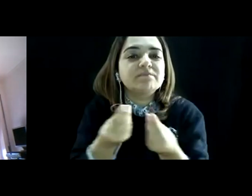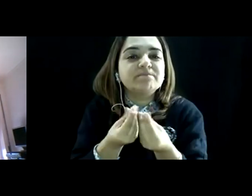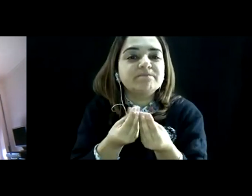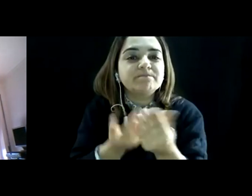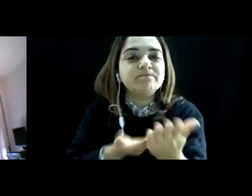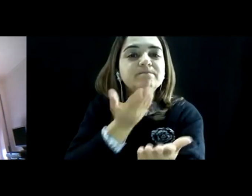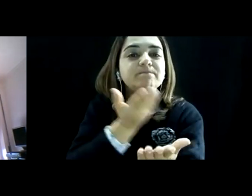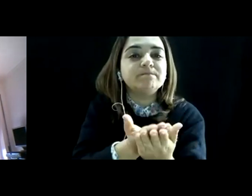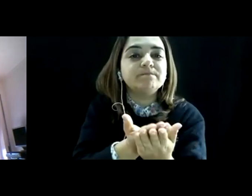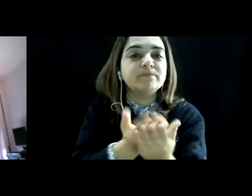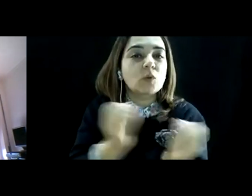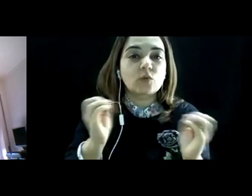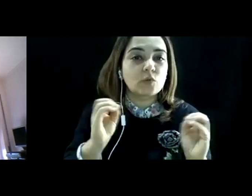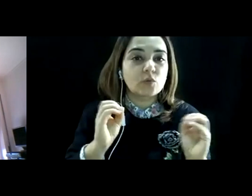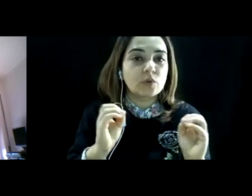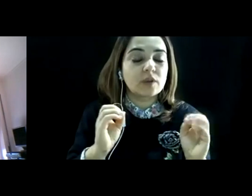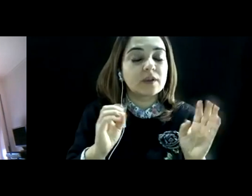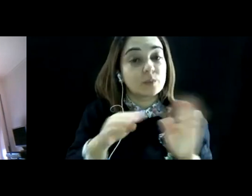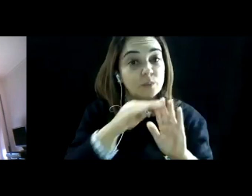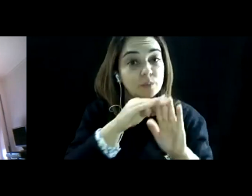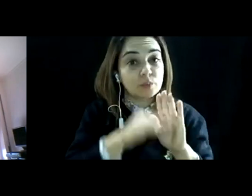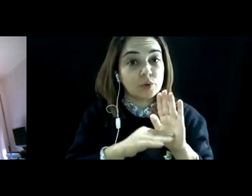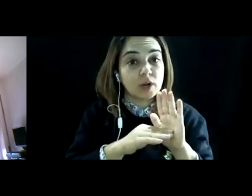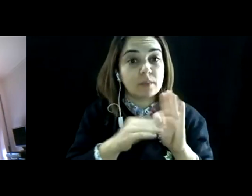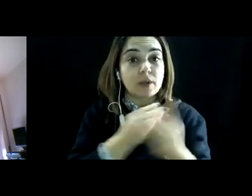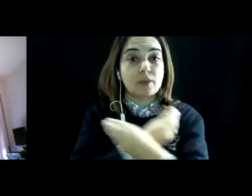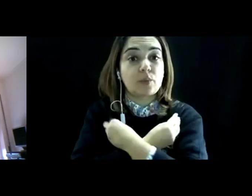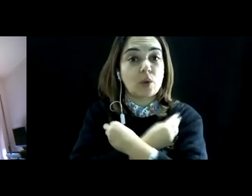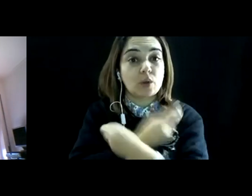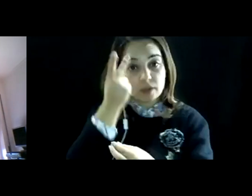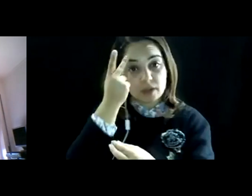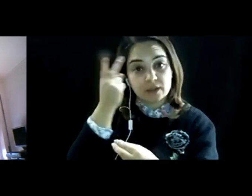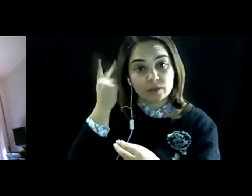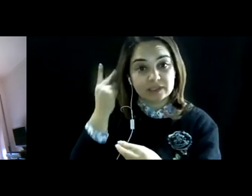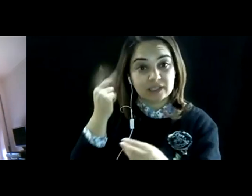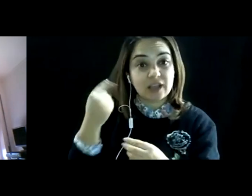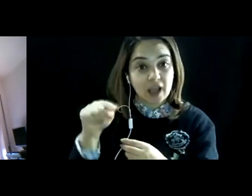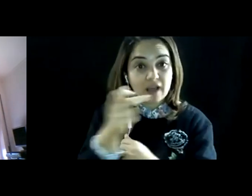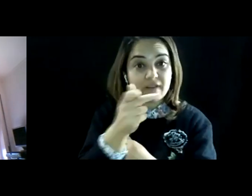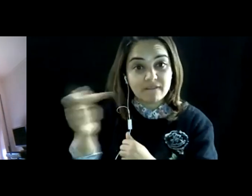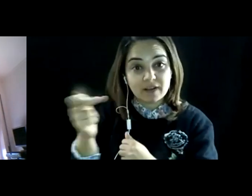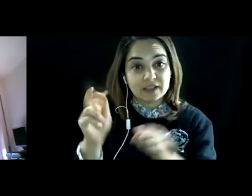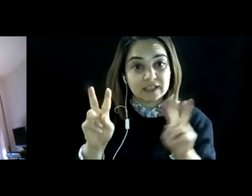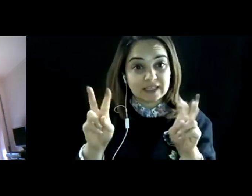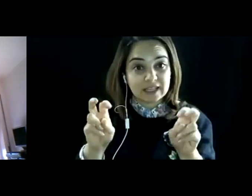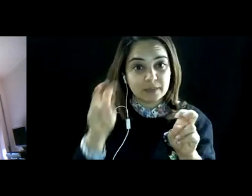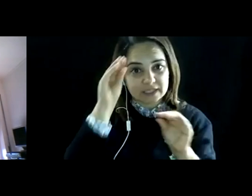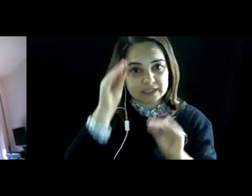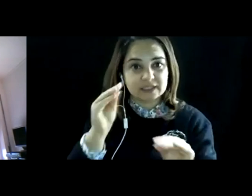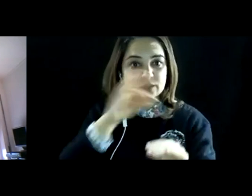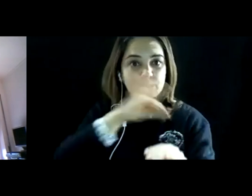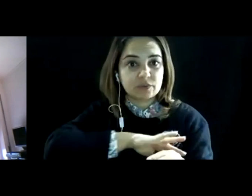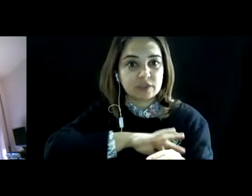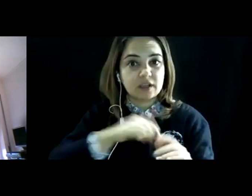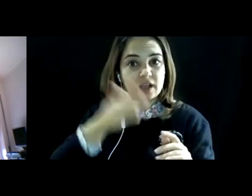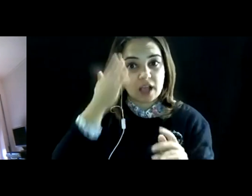dali. No programa do Bloco, de há 2 anos, estava uma linha sobre o ensino profissional. O deste ano, penso,